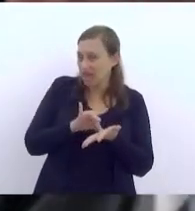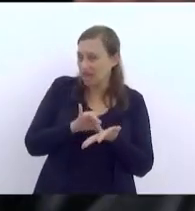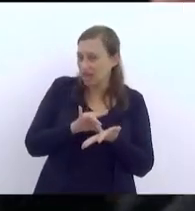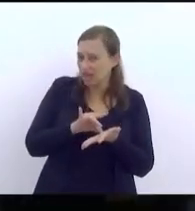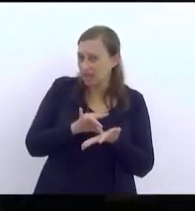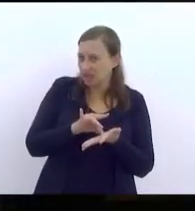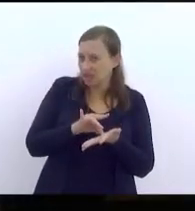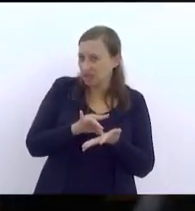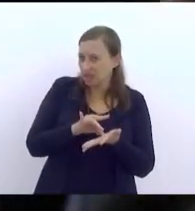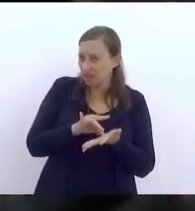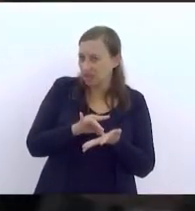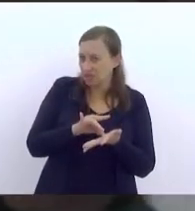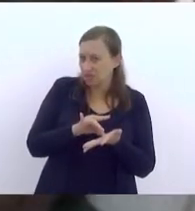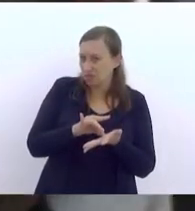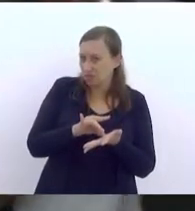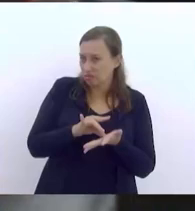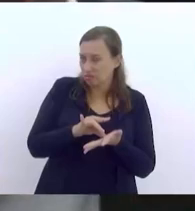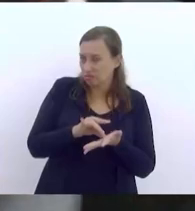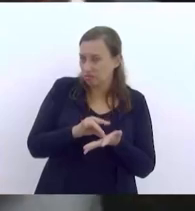está